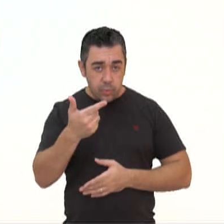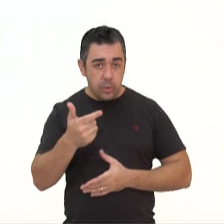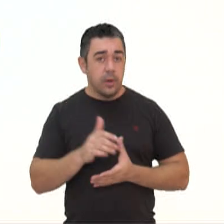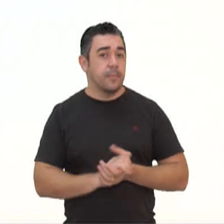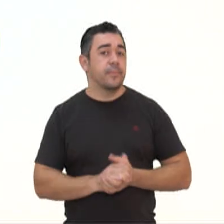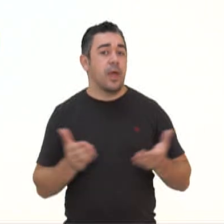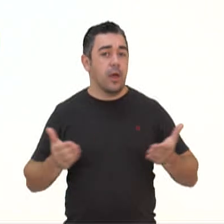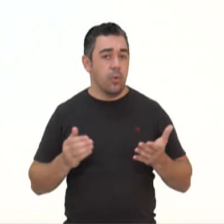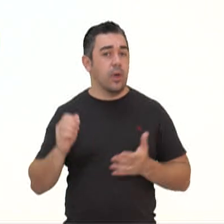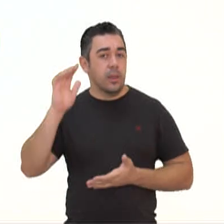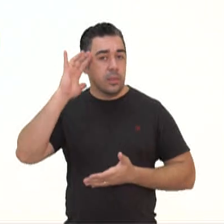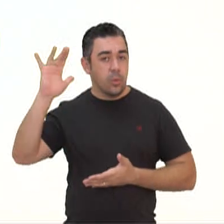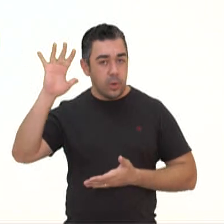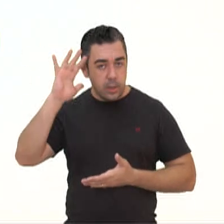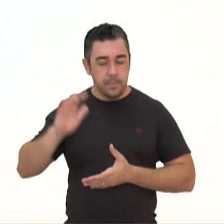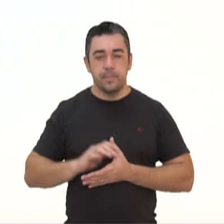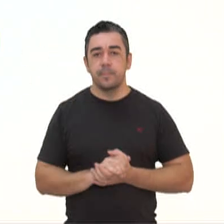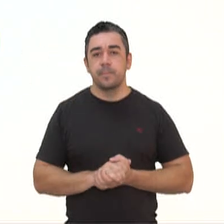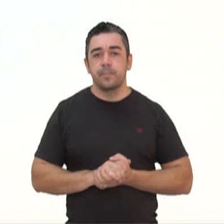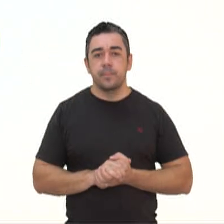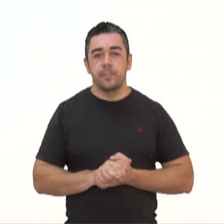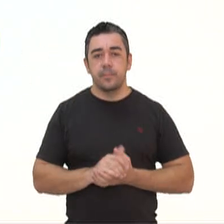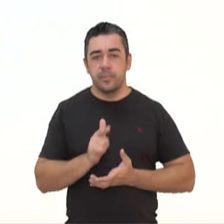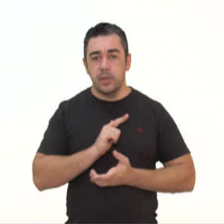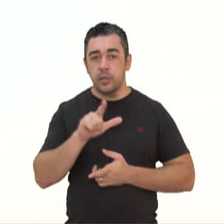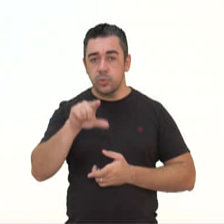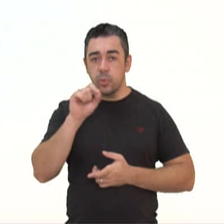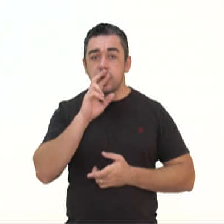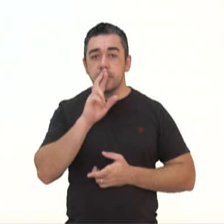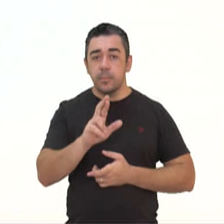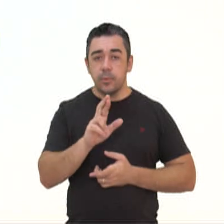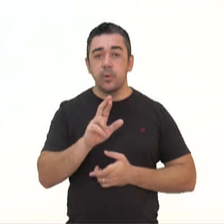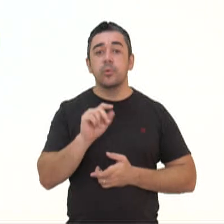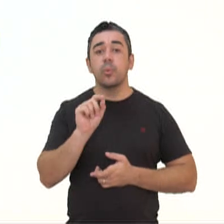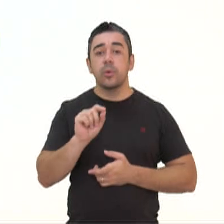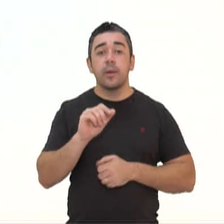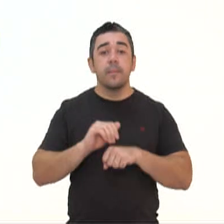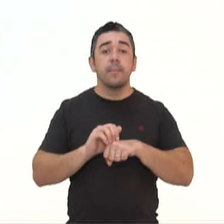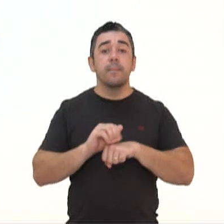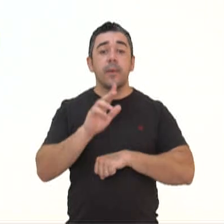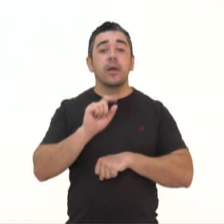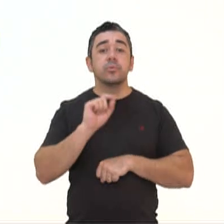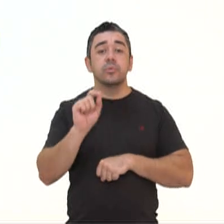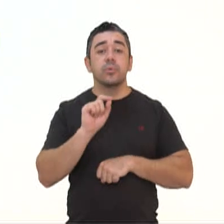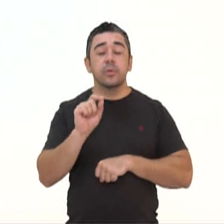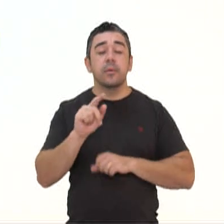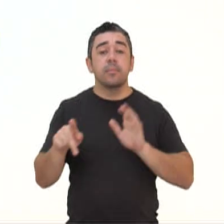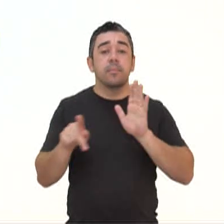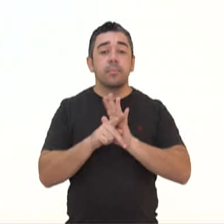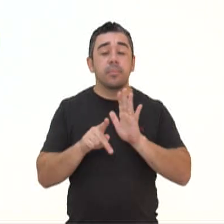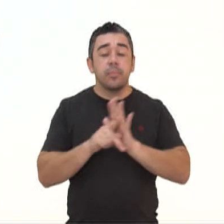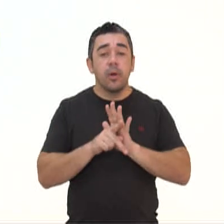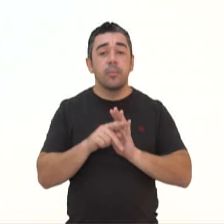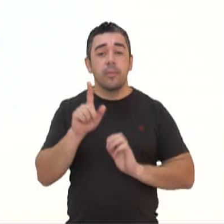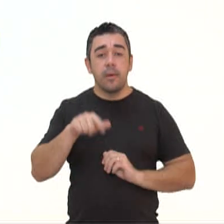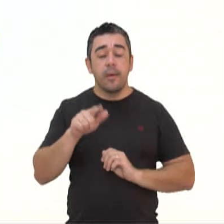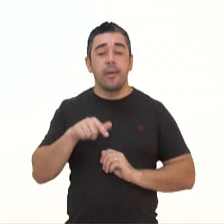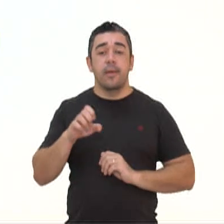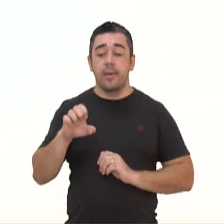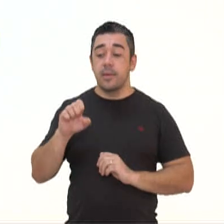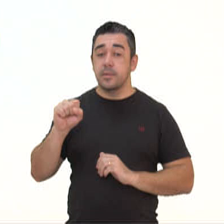exercício agora teórico, nós temos: assinale a alternativa que apresenta o maior número de grandezas físicas